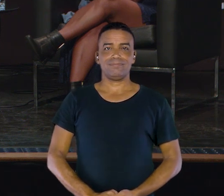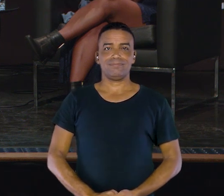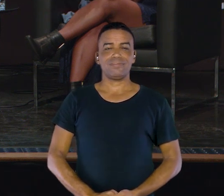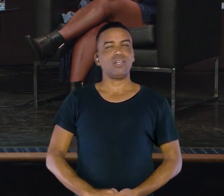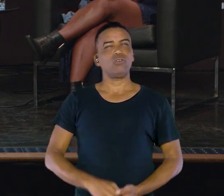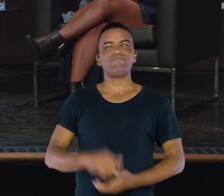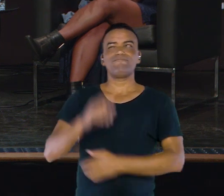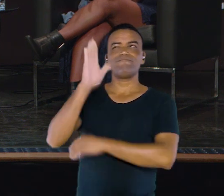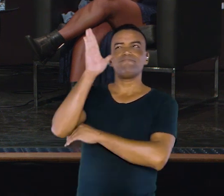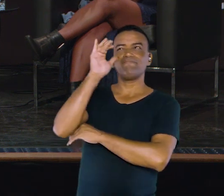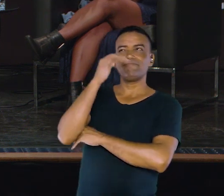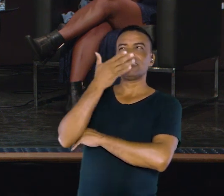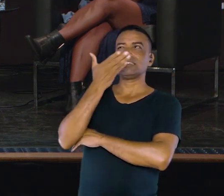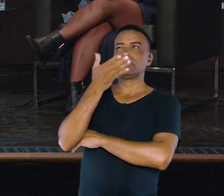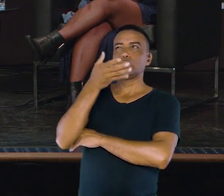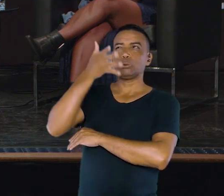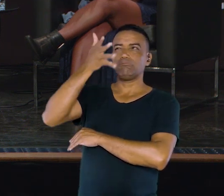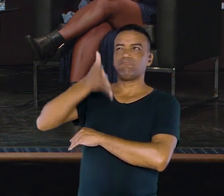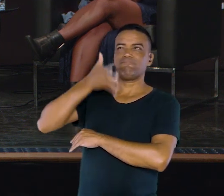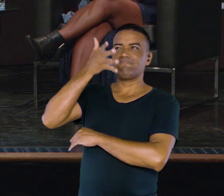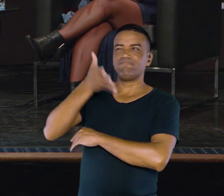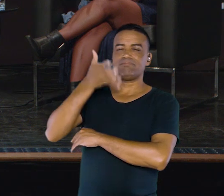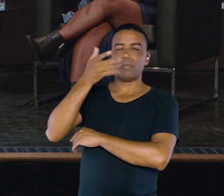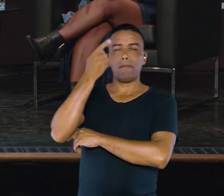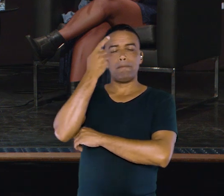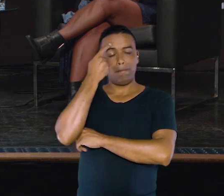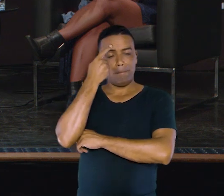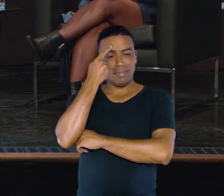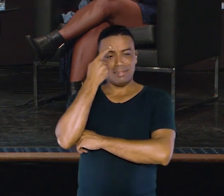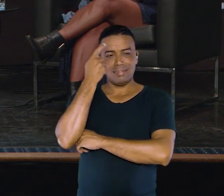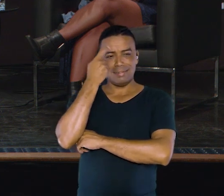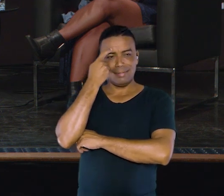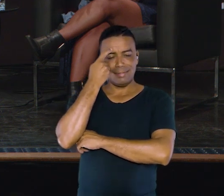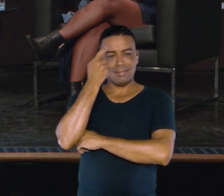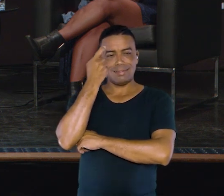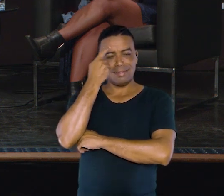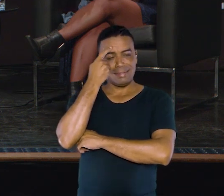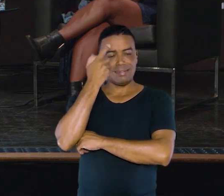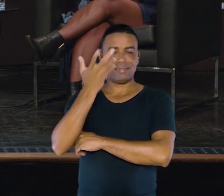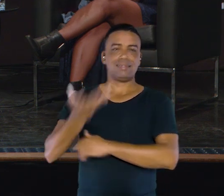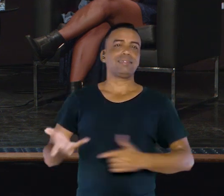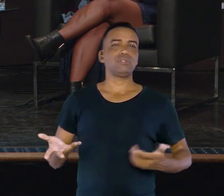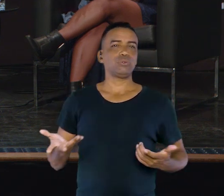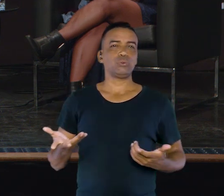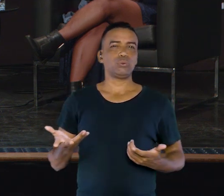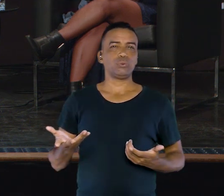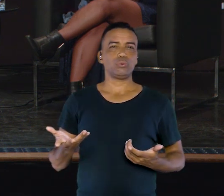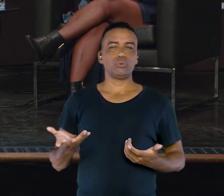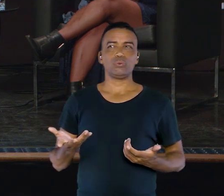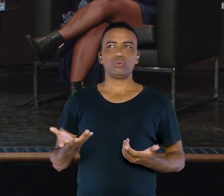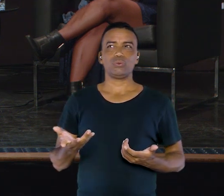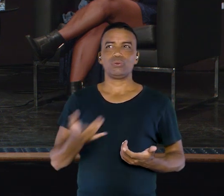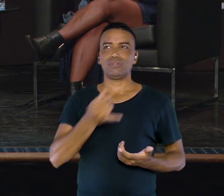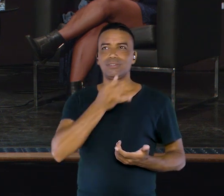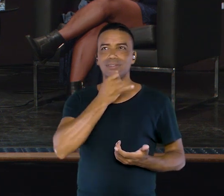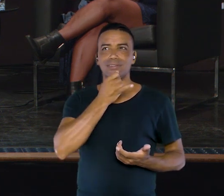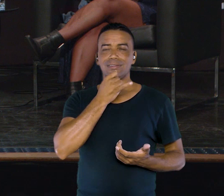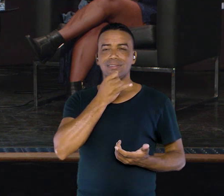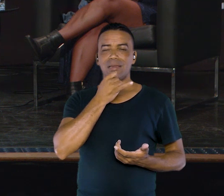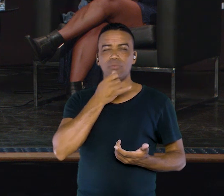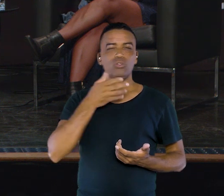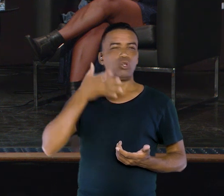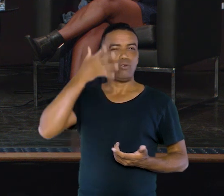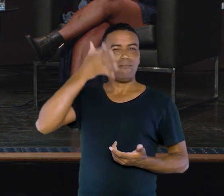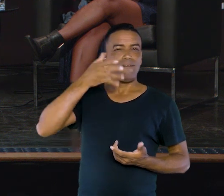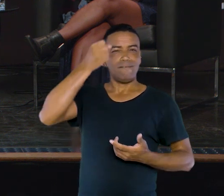Eu vim aqui ouvindo, né, e pensando que em outra das suas aulas o